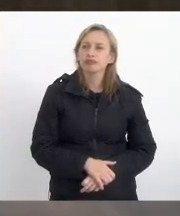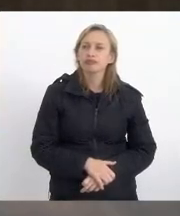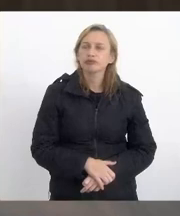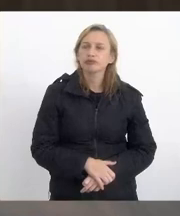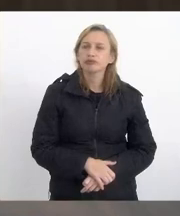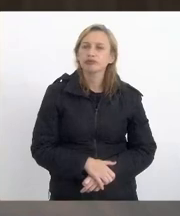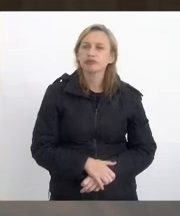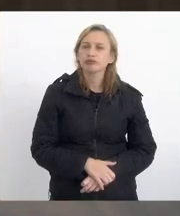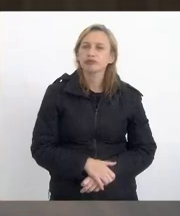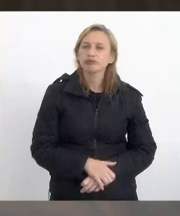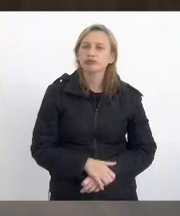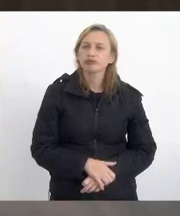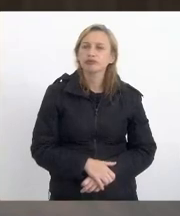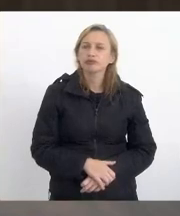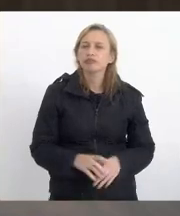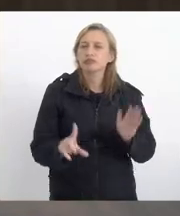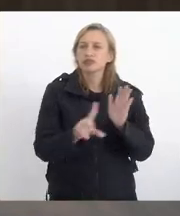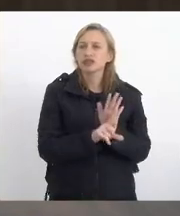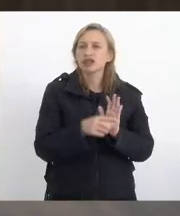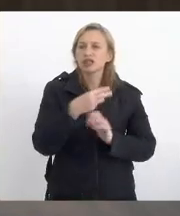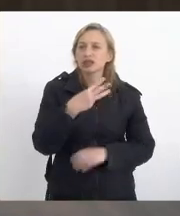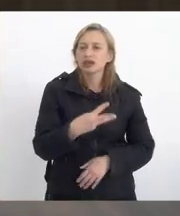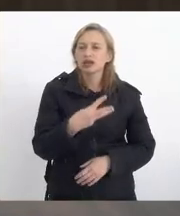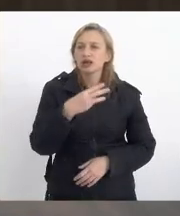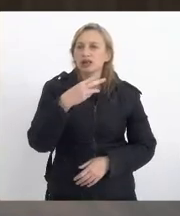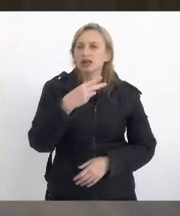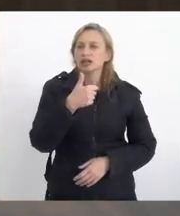essas duas, a Lei 13.954,